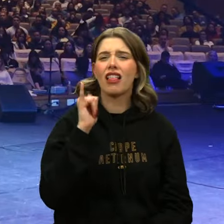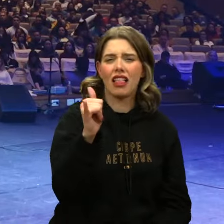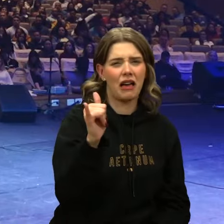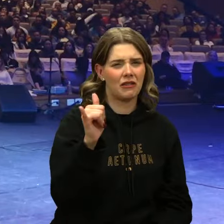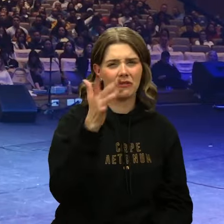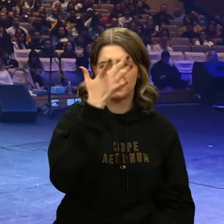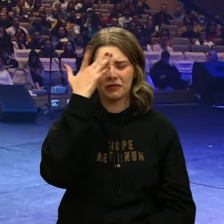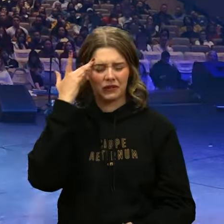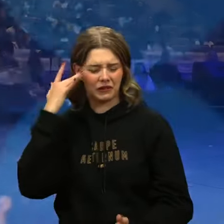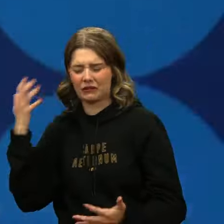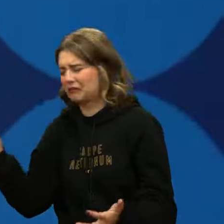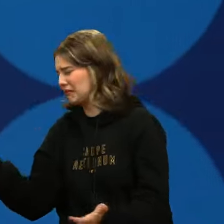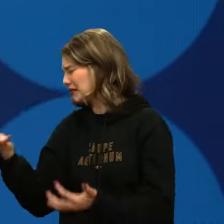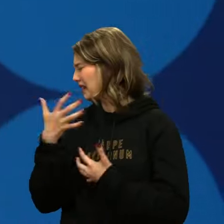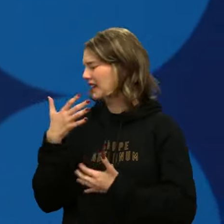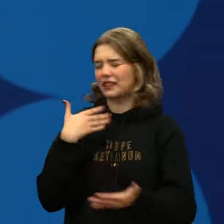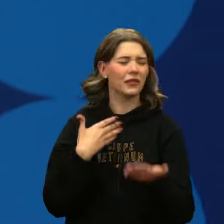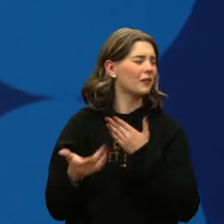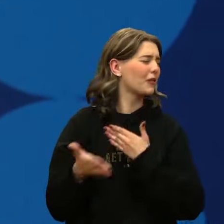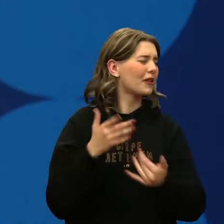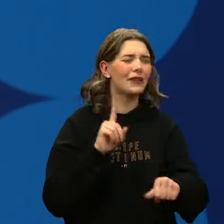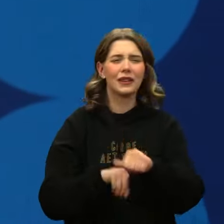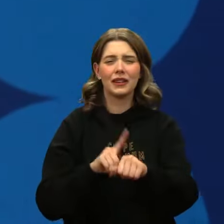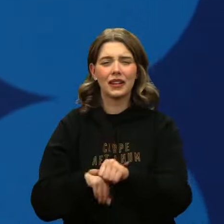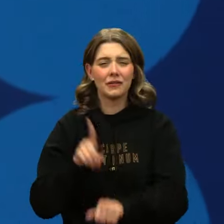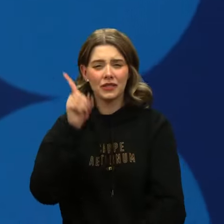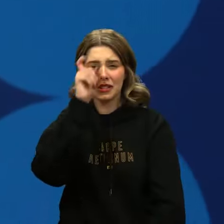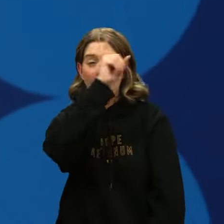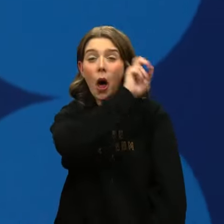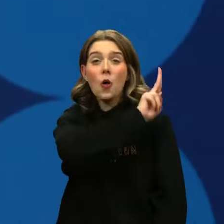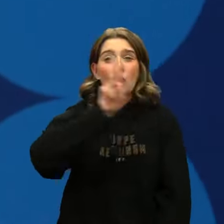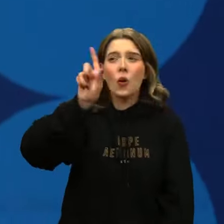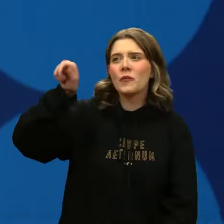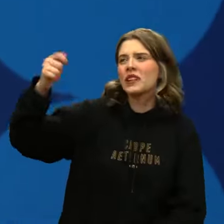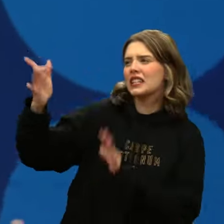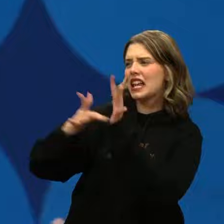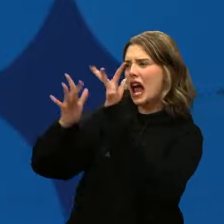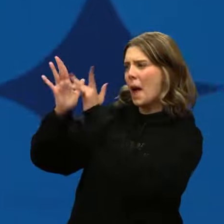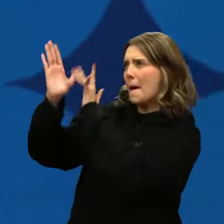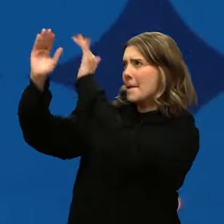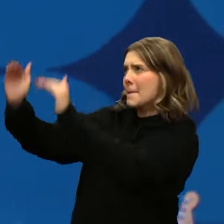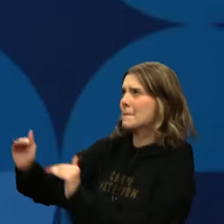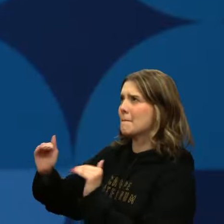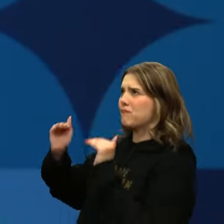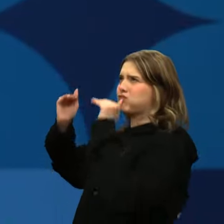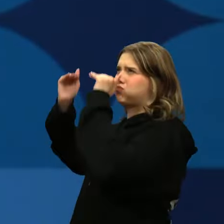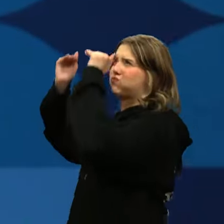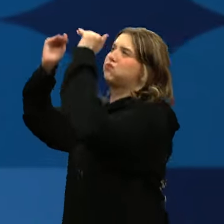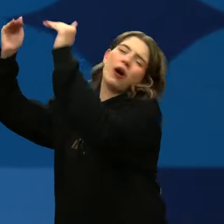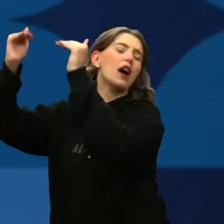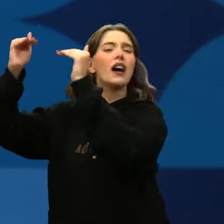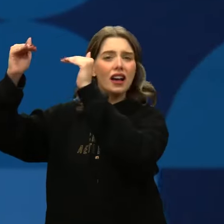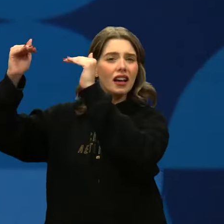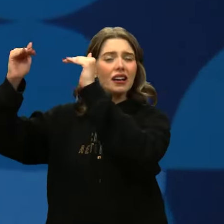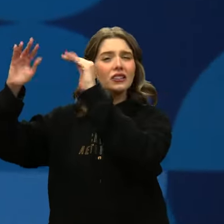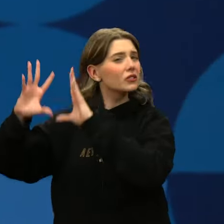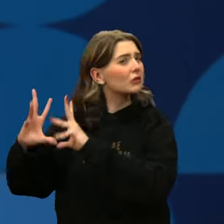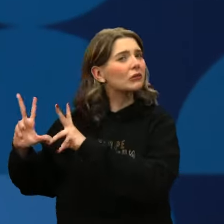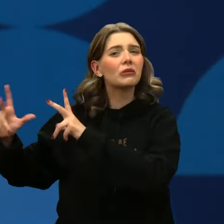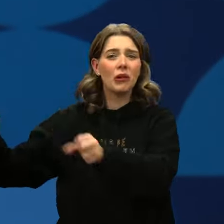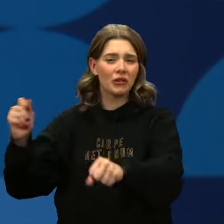ou qual circunstância. O nome de Jesus é acima de todos os outros nomes. Acima das